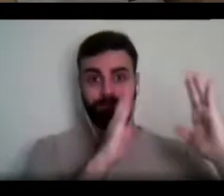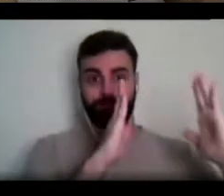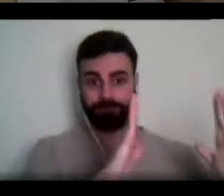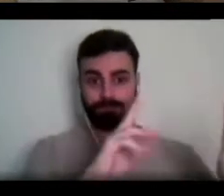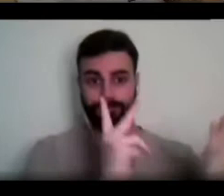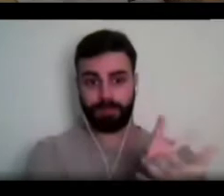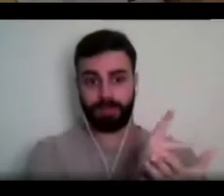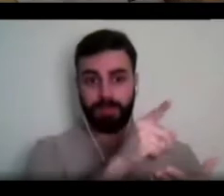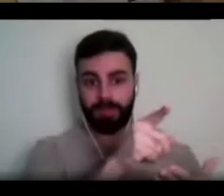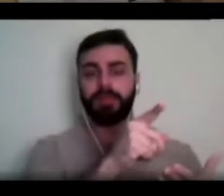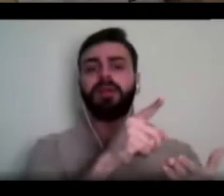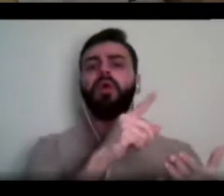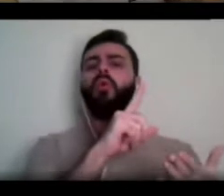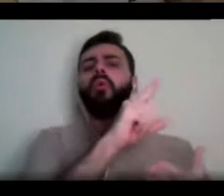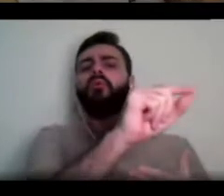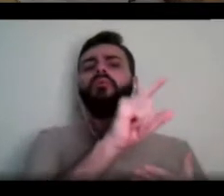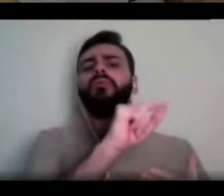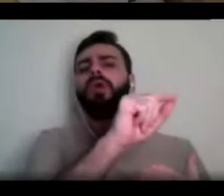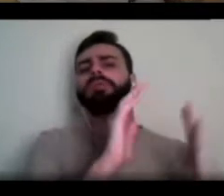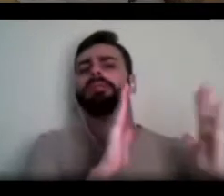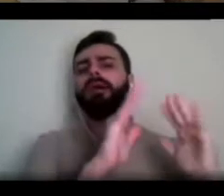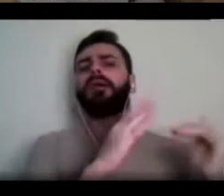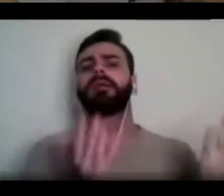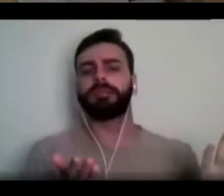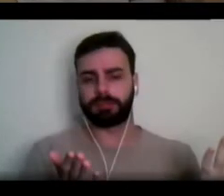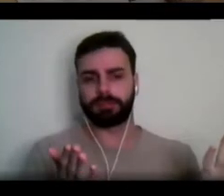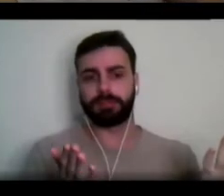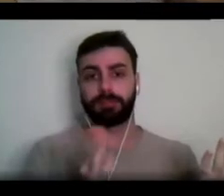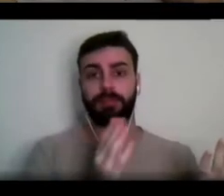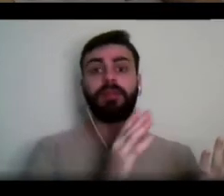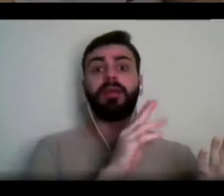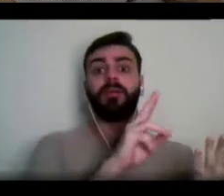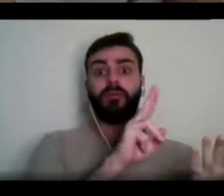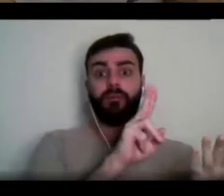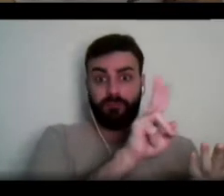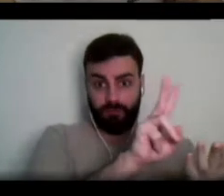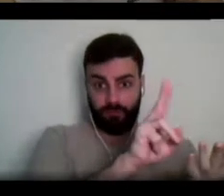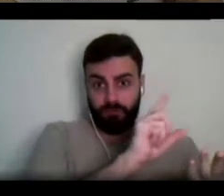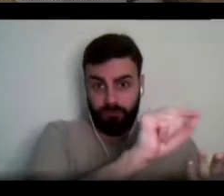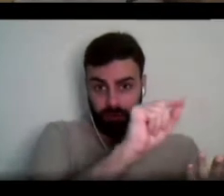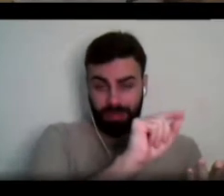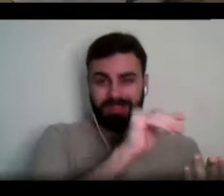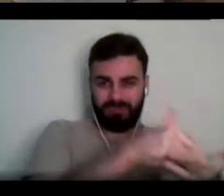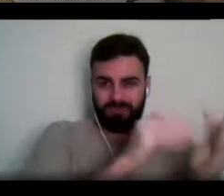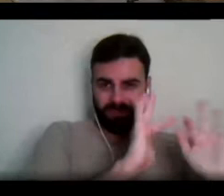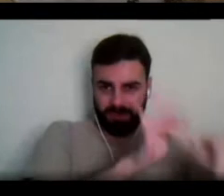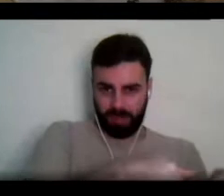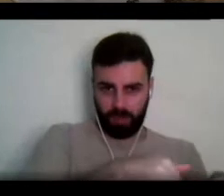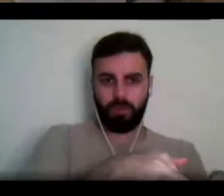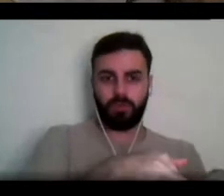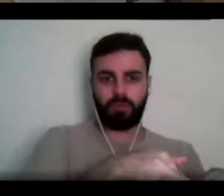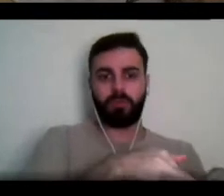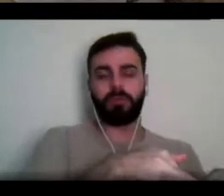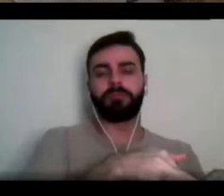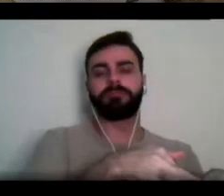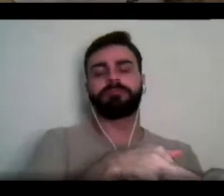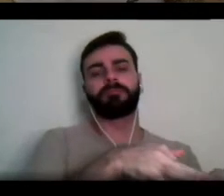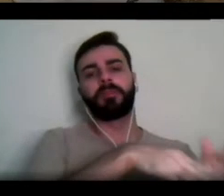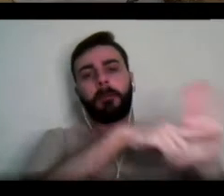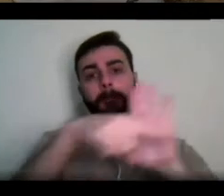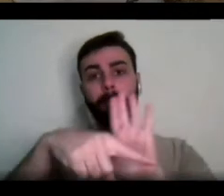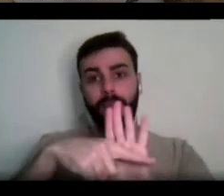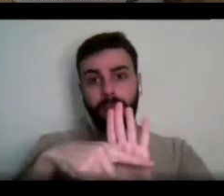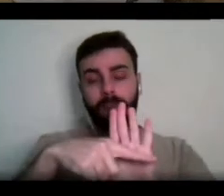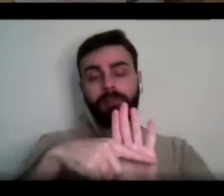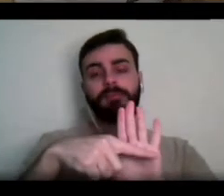aceleração vai ser um ΔV sobre um ΔT. A variação de velocidade aqui, ó, vai ser velocidade